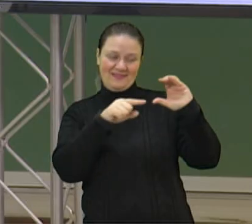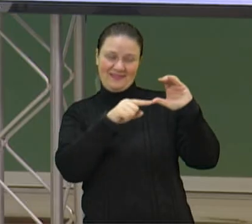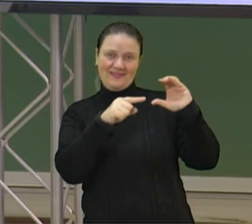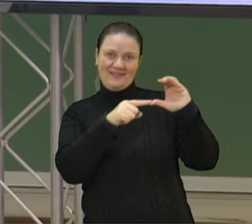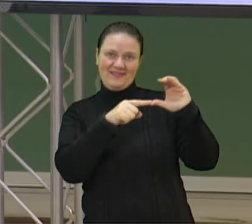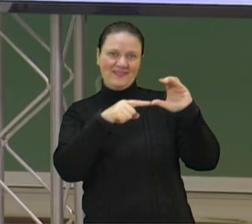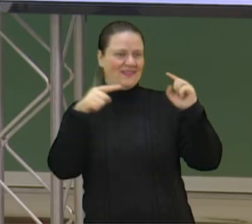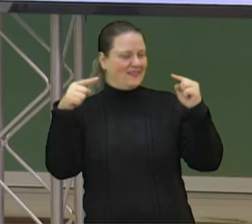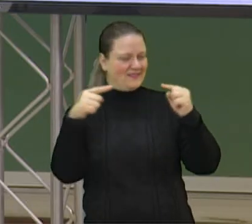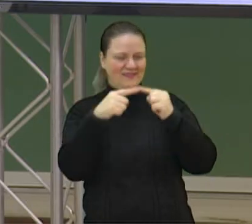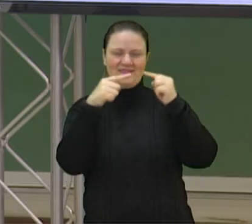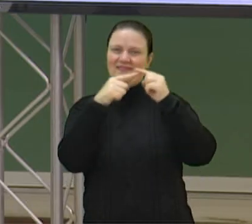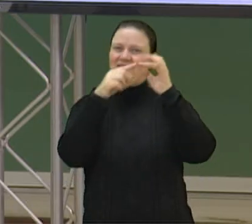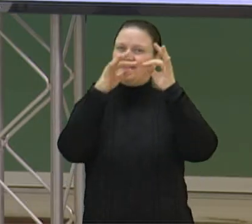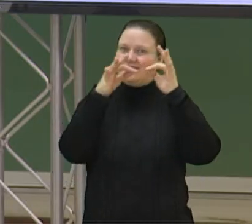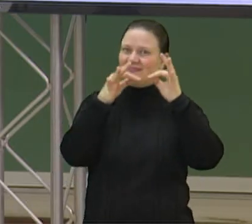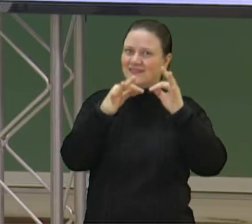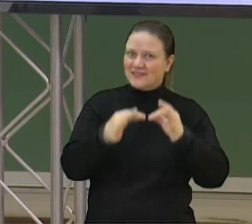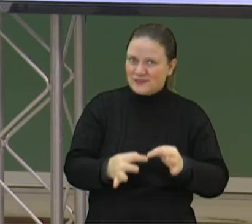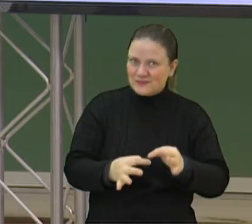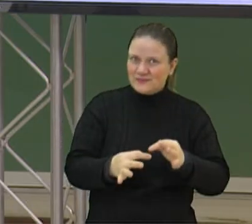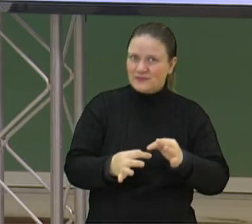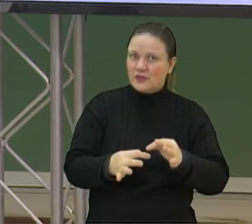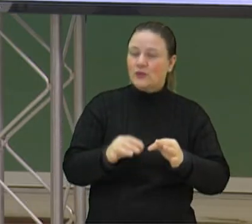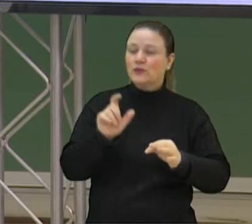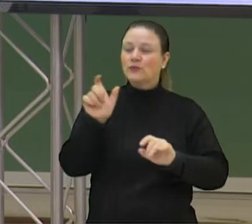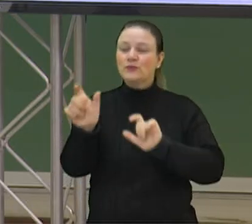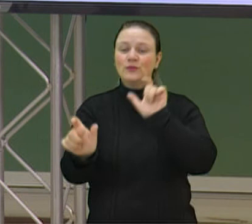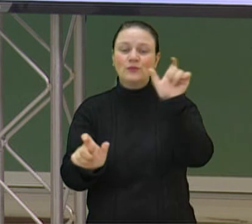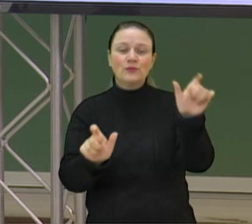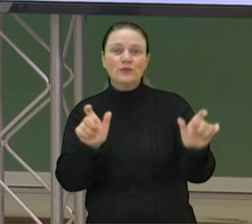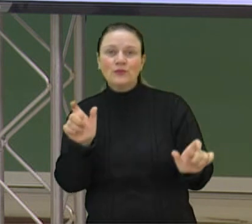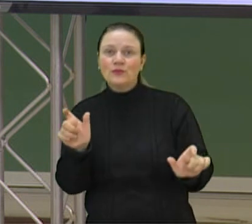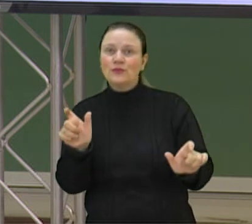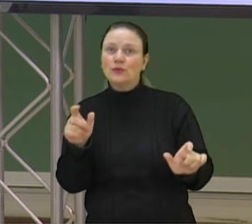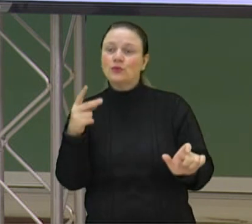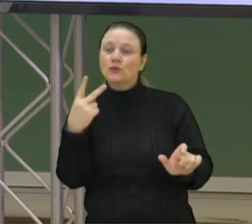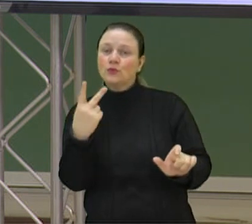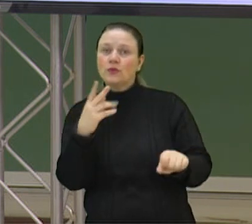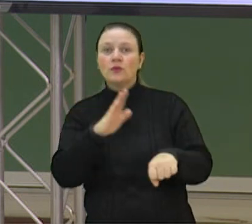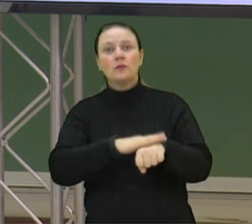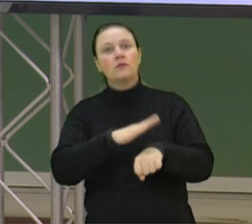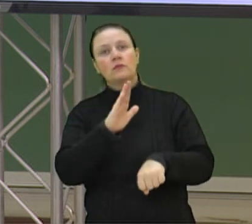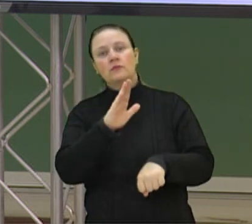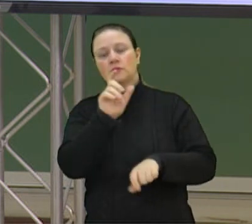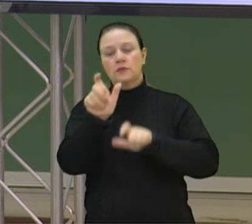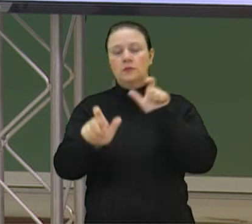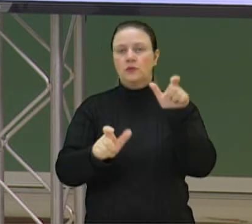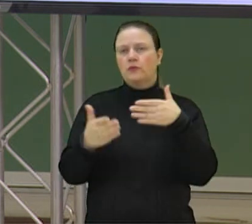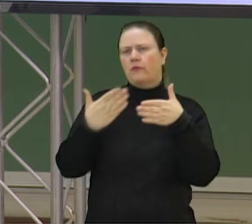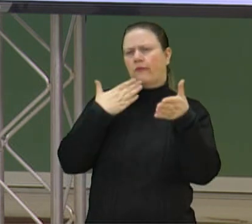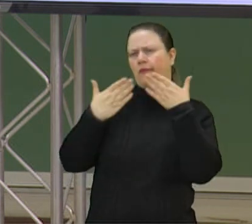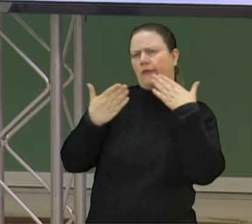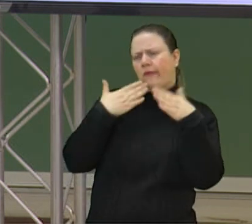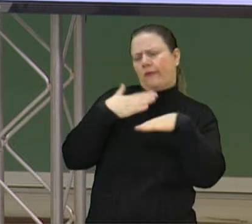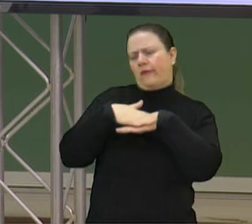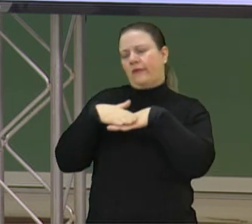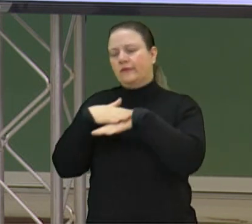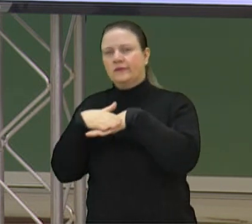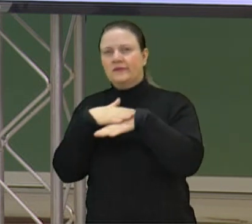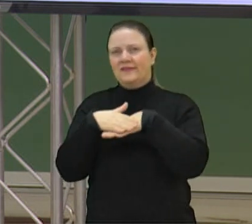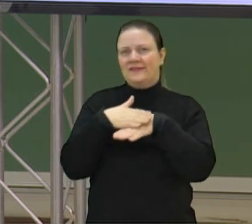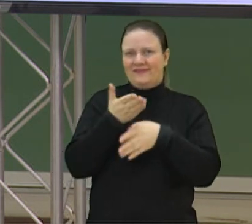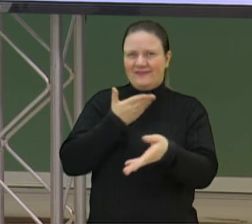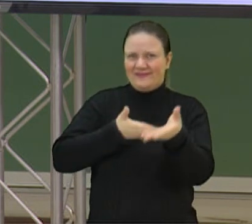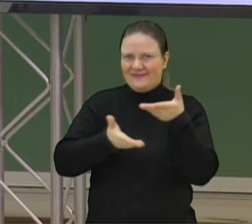Se ocorre quando duas ou mais pessoas falam entre si. Então, o diálogo acontece quando duas ou mais pessoas estão conversando entre si,